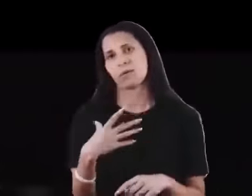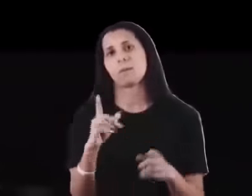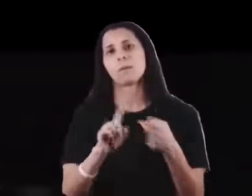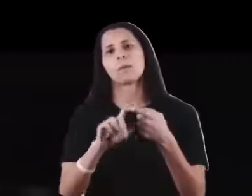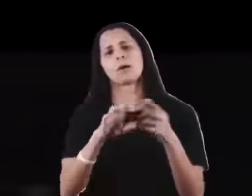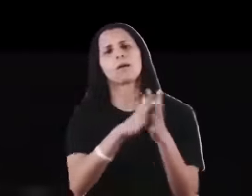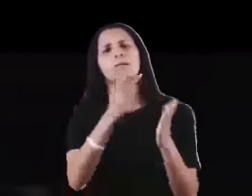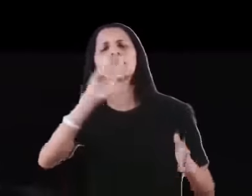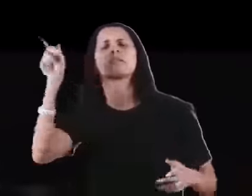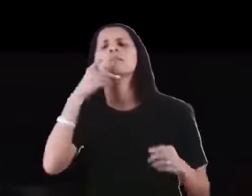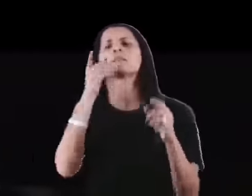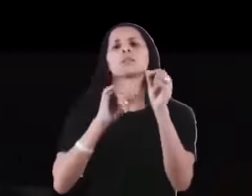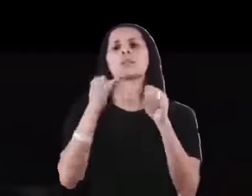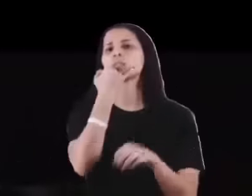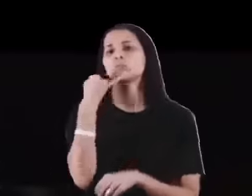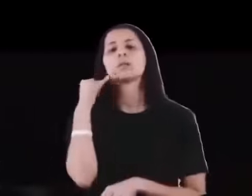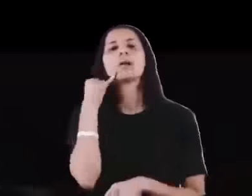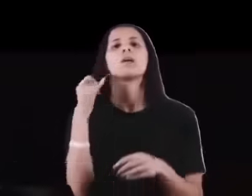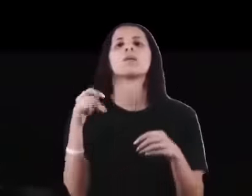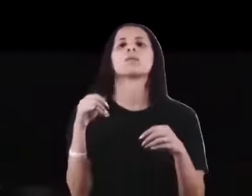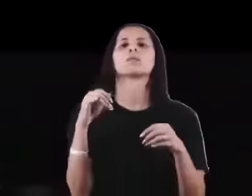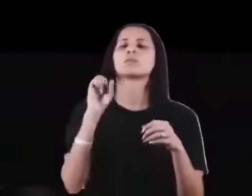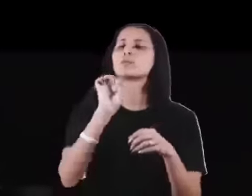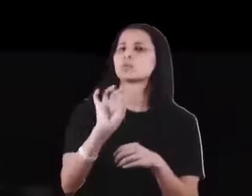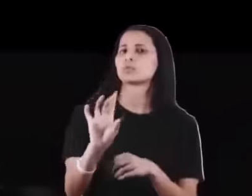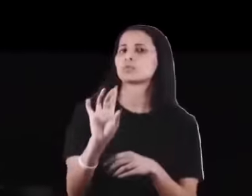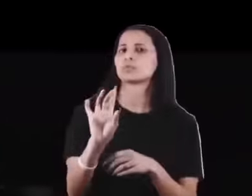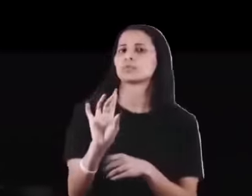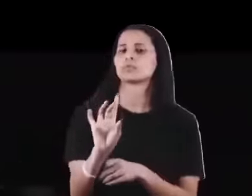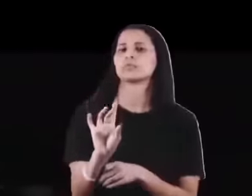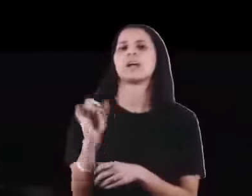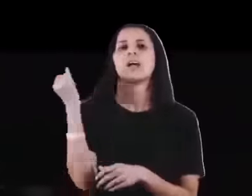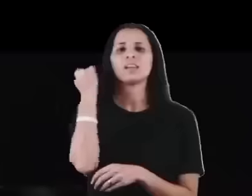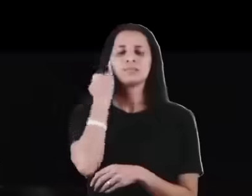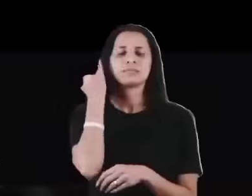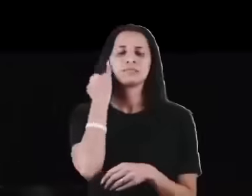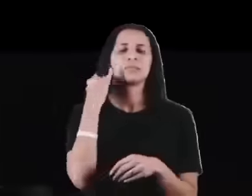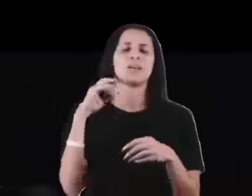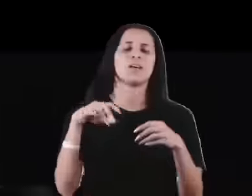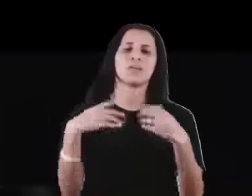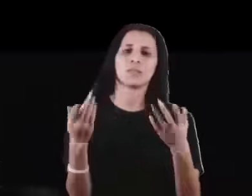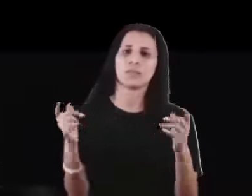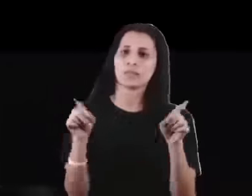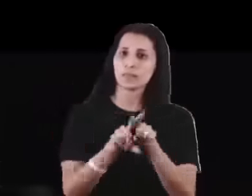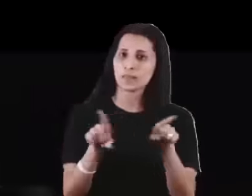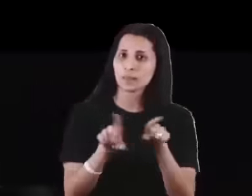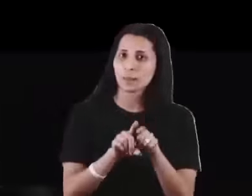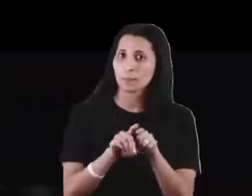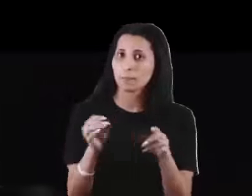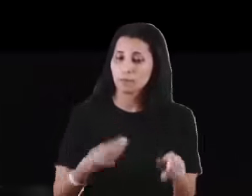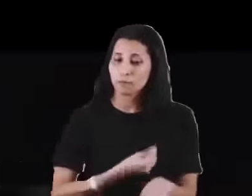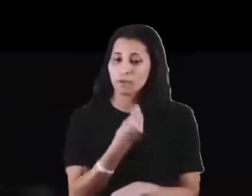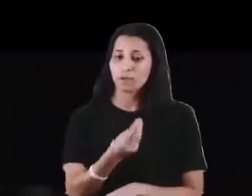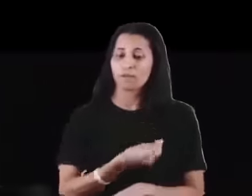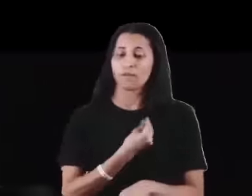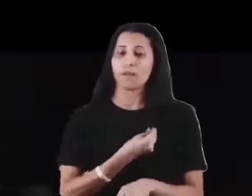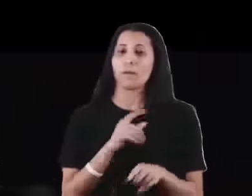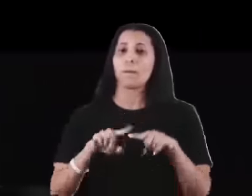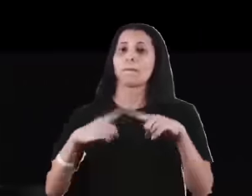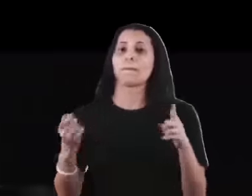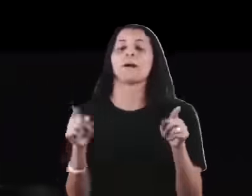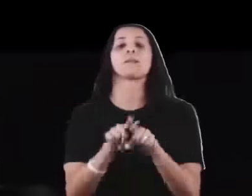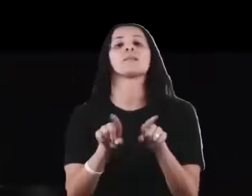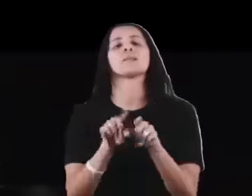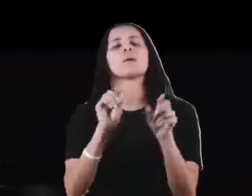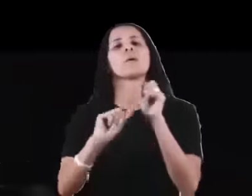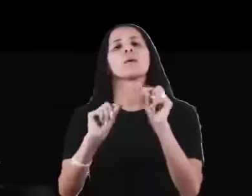somente sobreviveu mas virou um flecheiro e a mãe dele conseguiu uma mulher para ele Vocês estão vendo